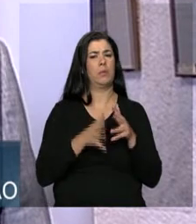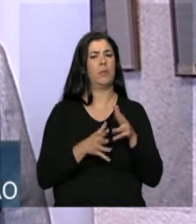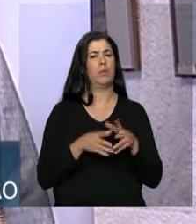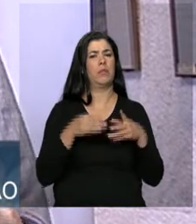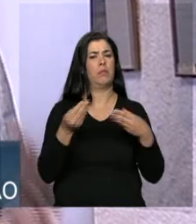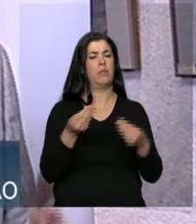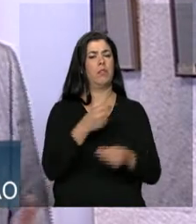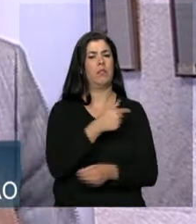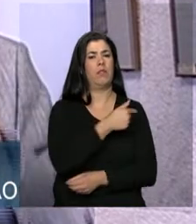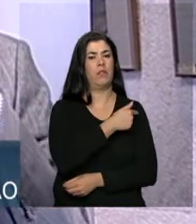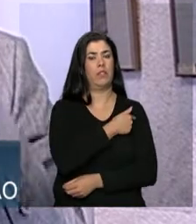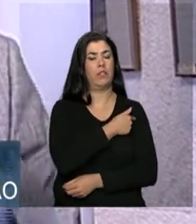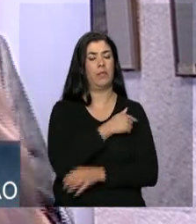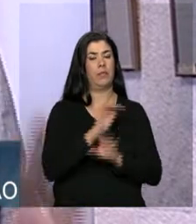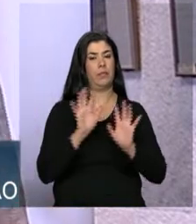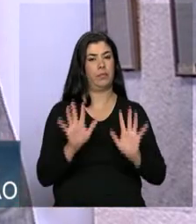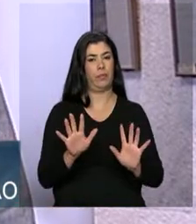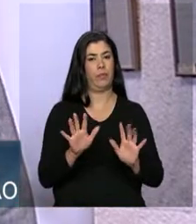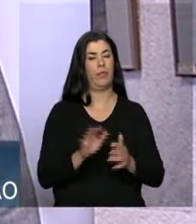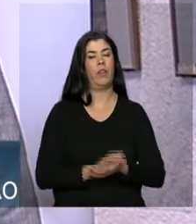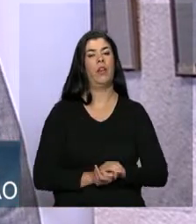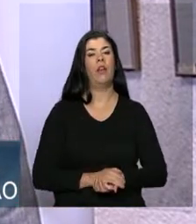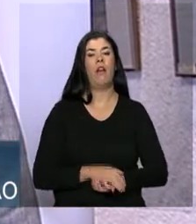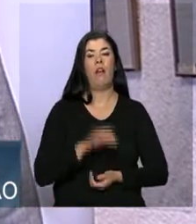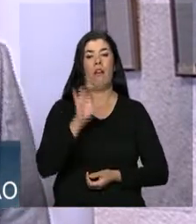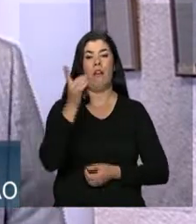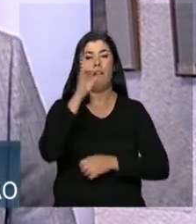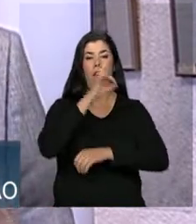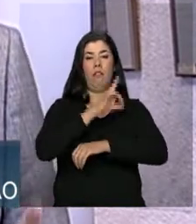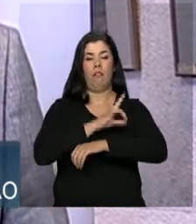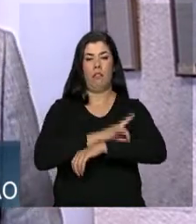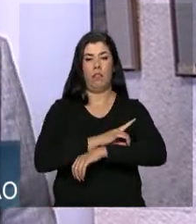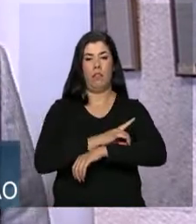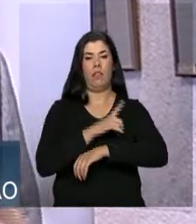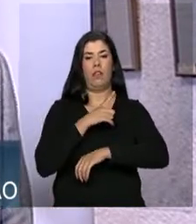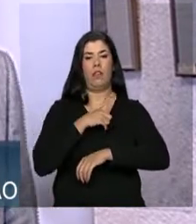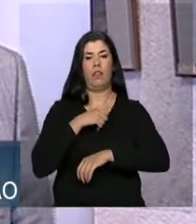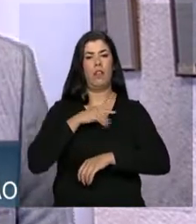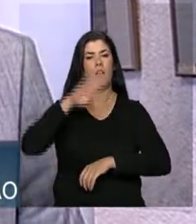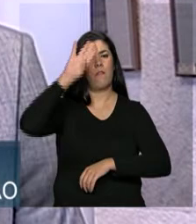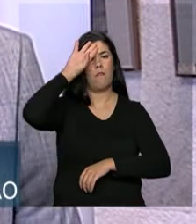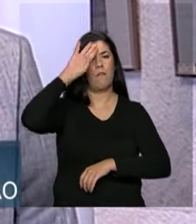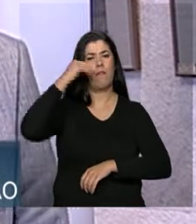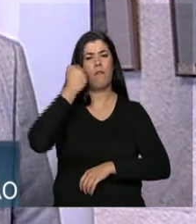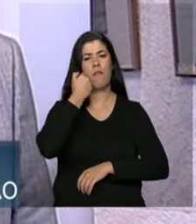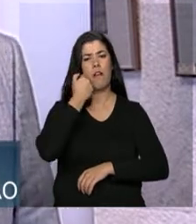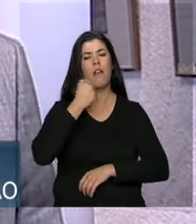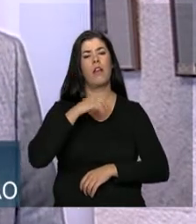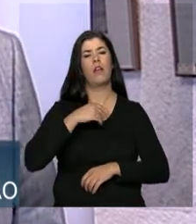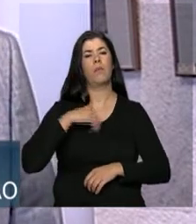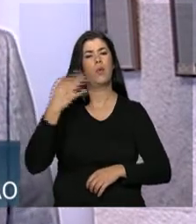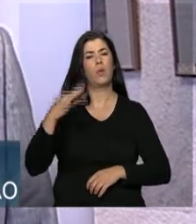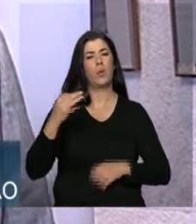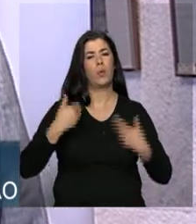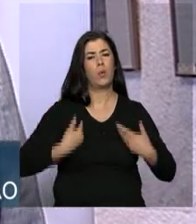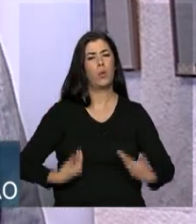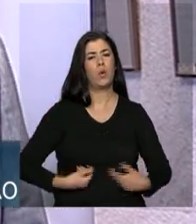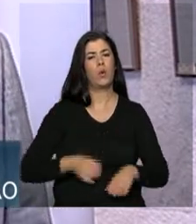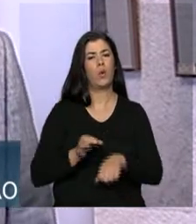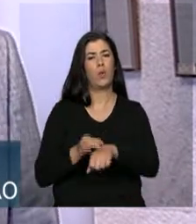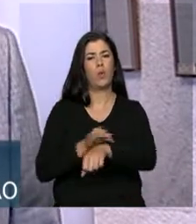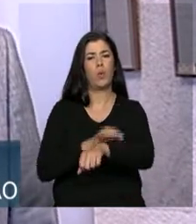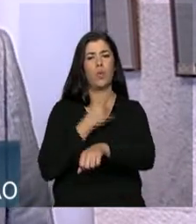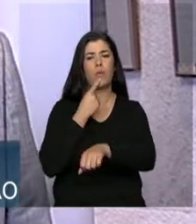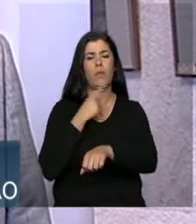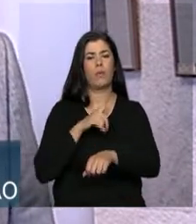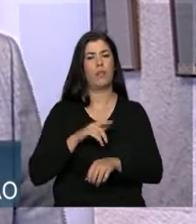uma característica muito clara, ela não dá nenhum sintoma respiratório. Tem febre, tem dor no corpo, pode ter vermelhidão, mas não tem